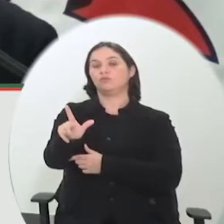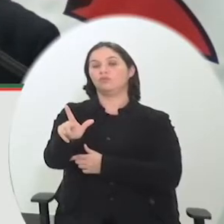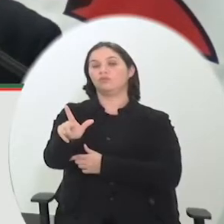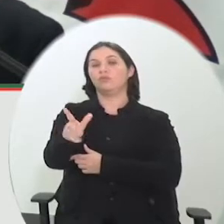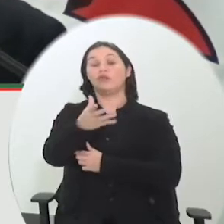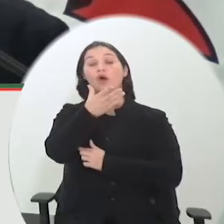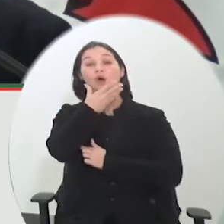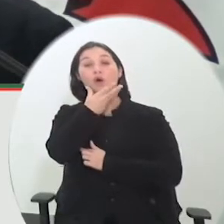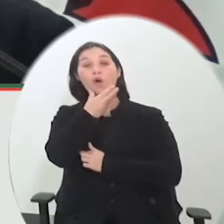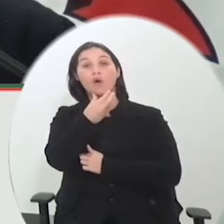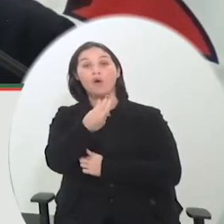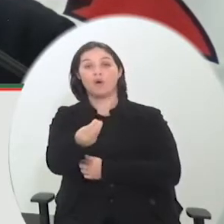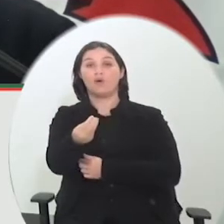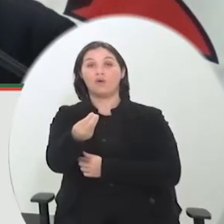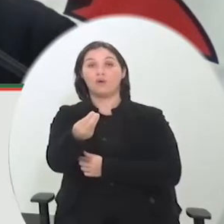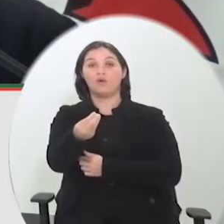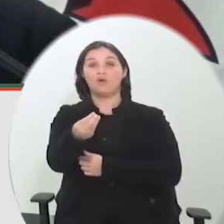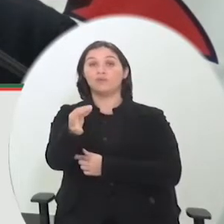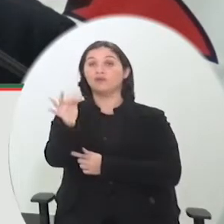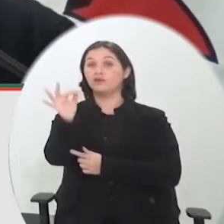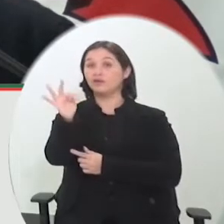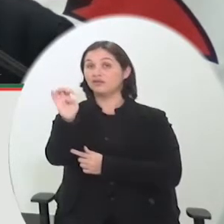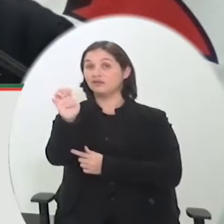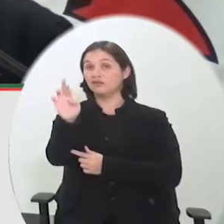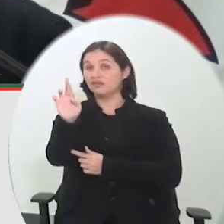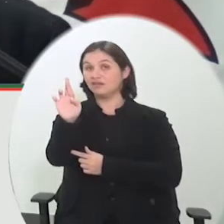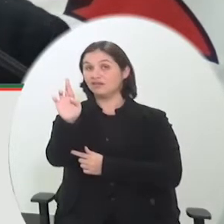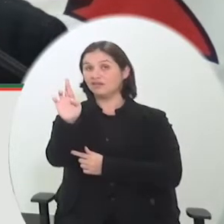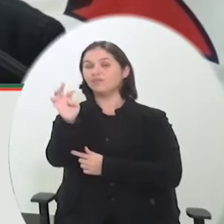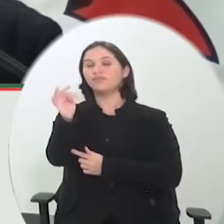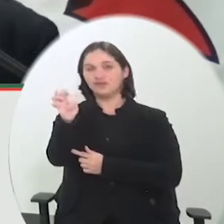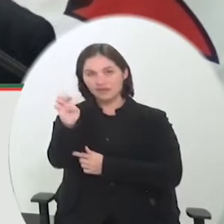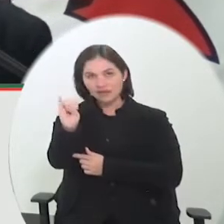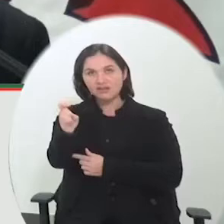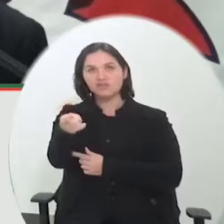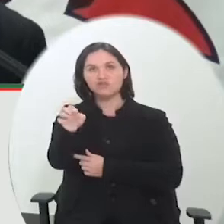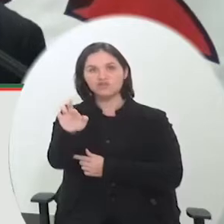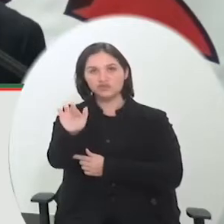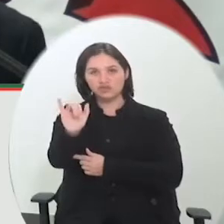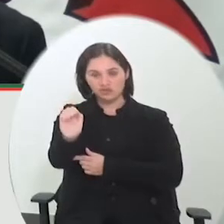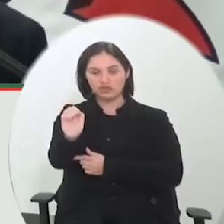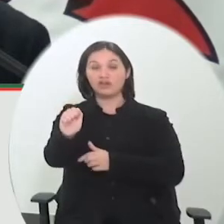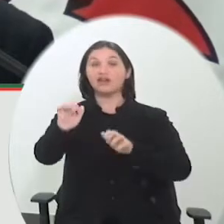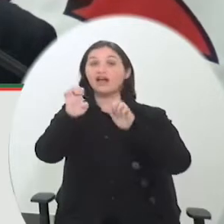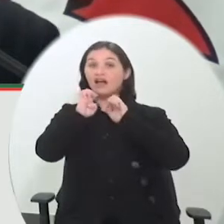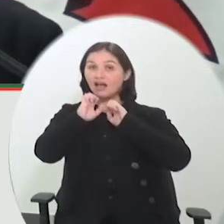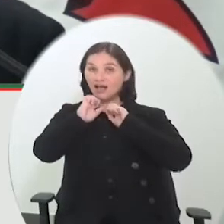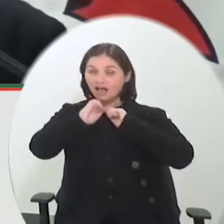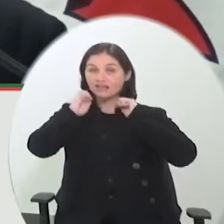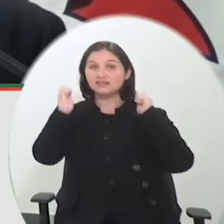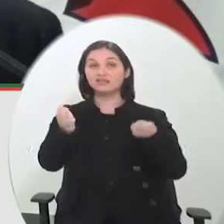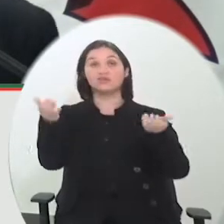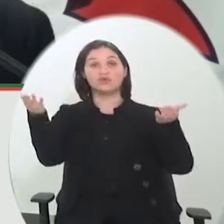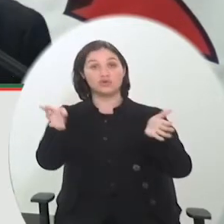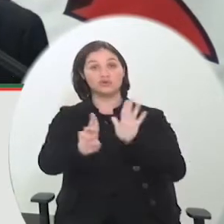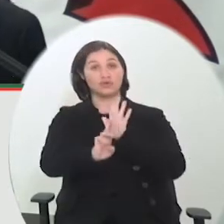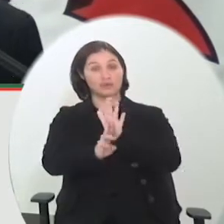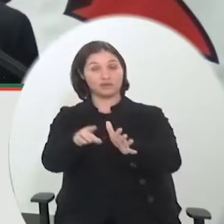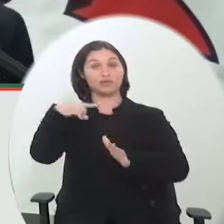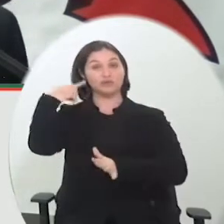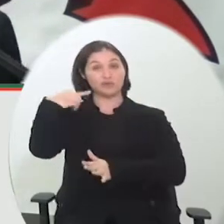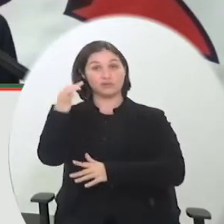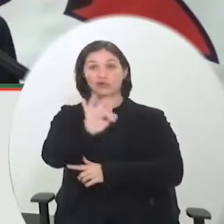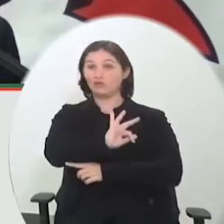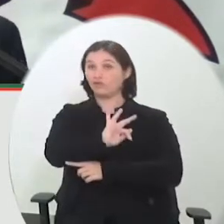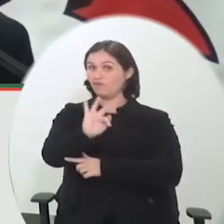excelentíssimo senhor Emerson Teixeira, assessor e neste ato representando o excelentíssimo deputado federal